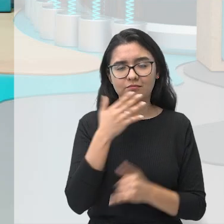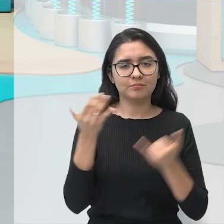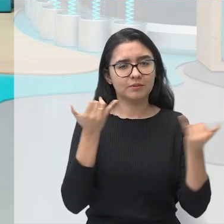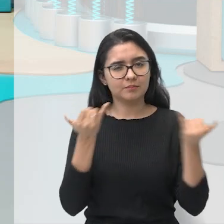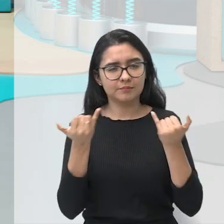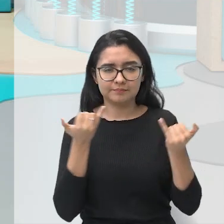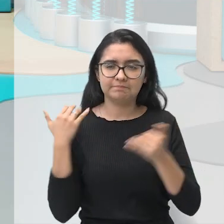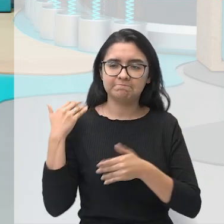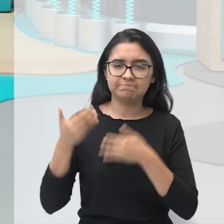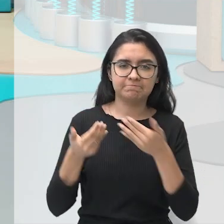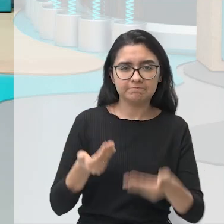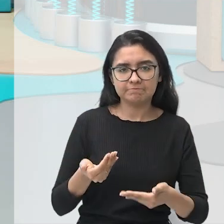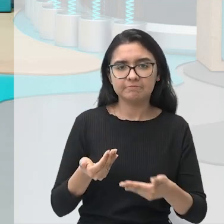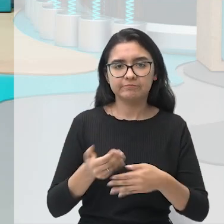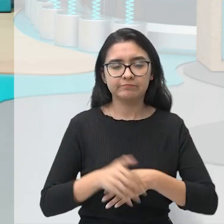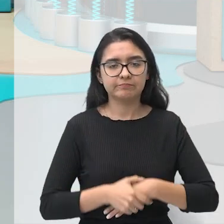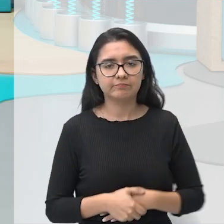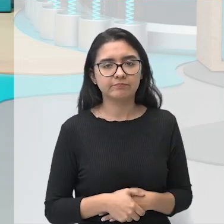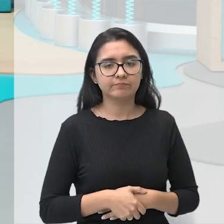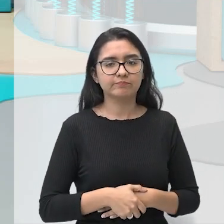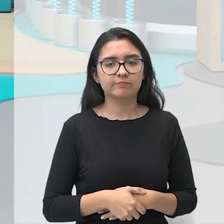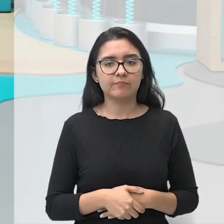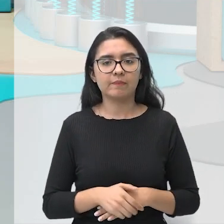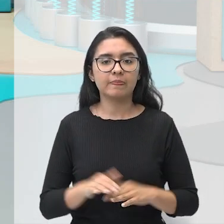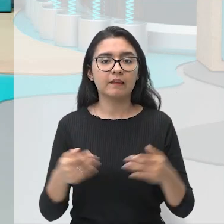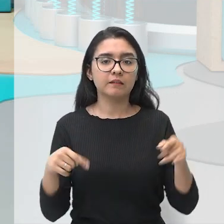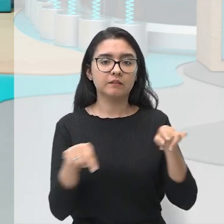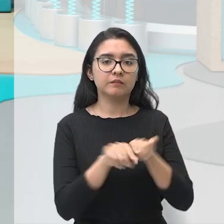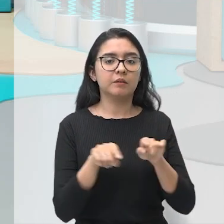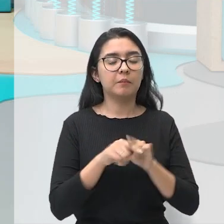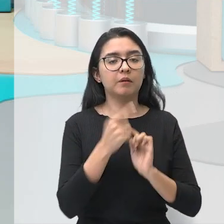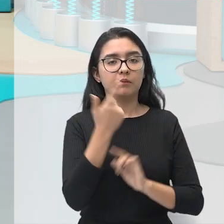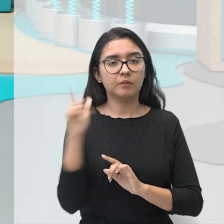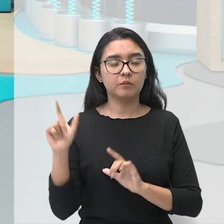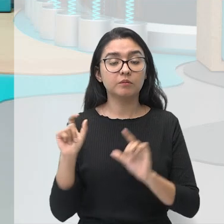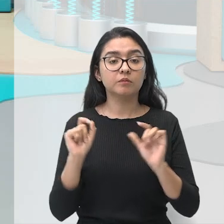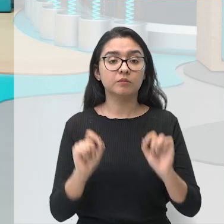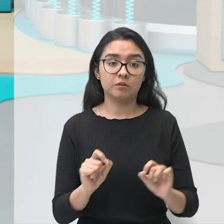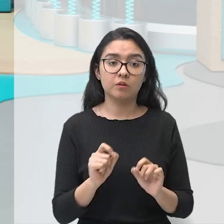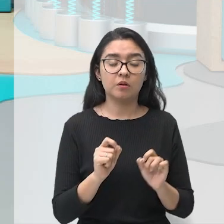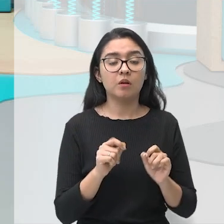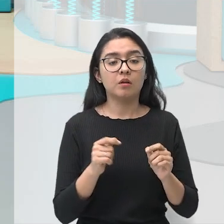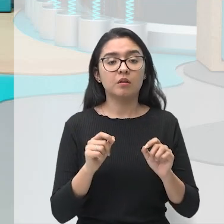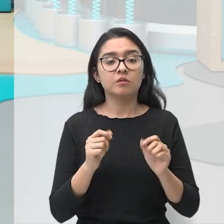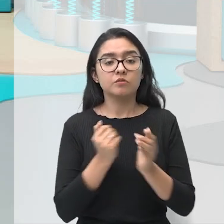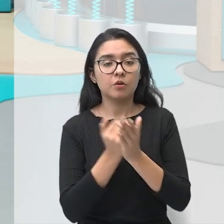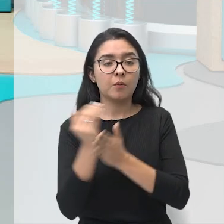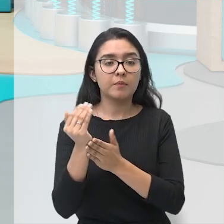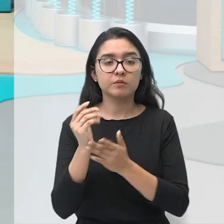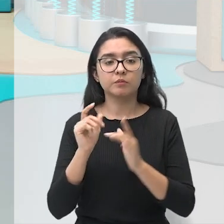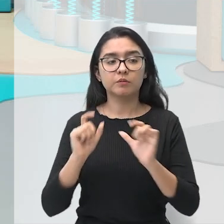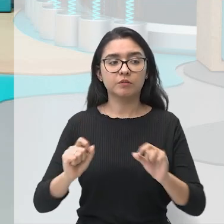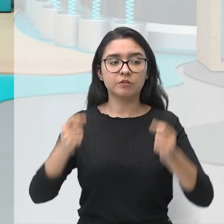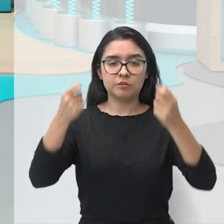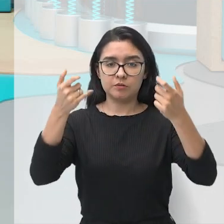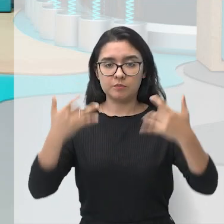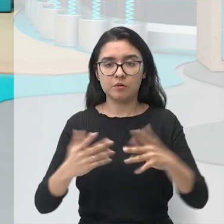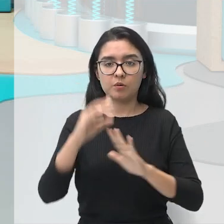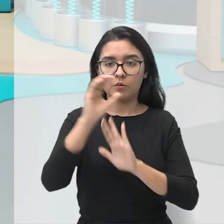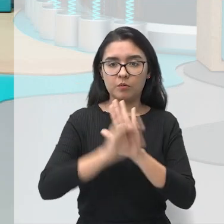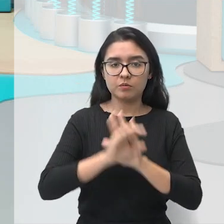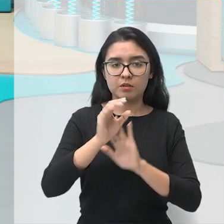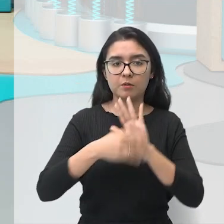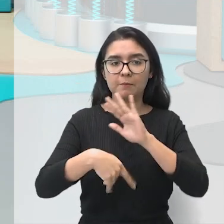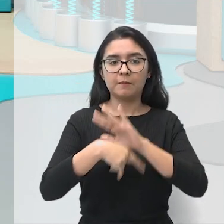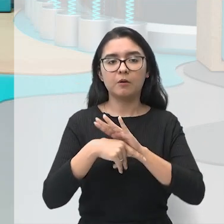ouvido ao longo da vida, ao longo da caminhada acadêmica, em outras oportunidades. Nós começamos falando sobre o conceito